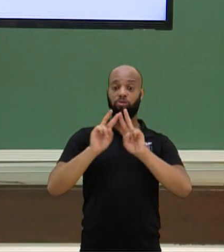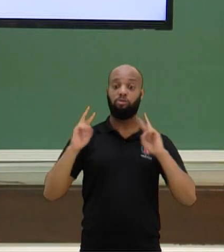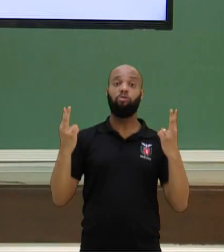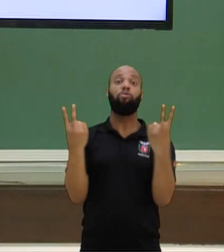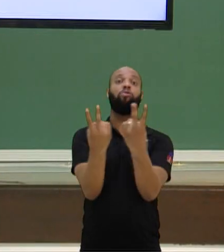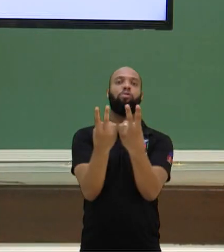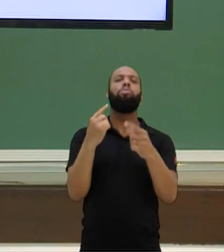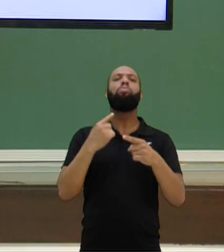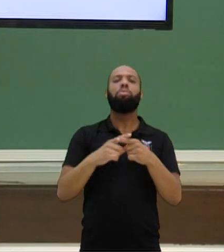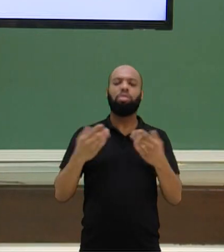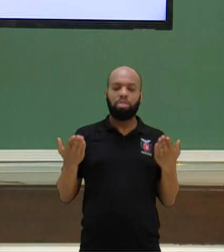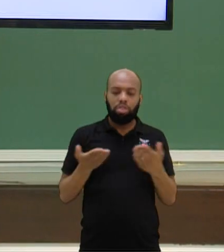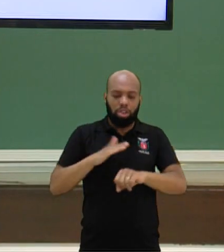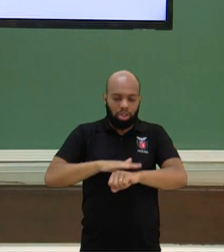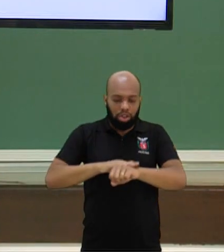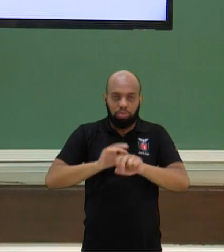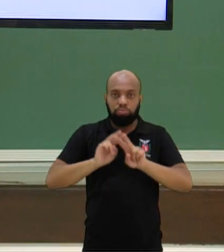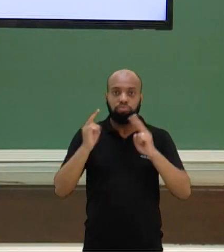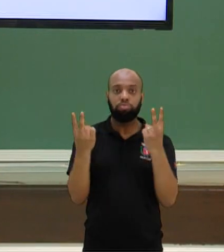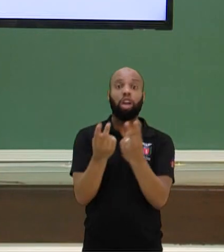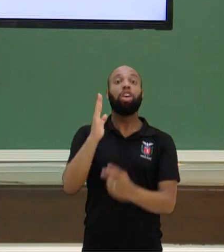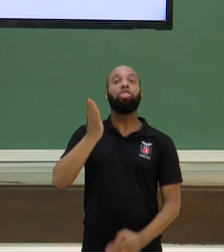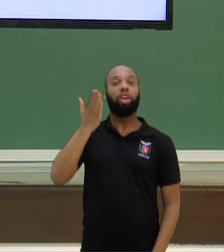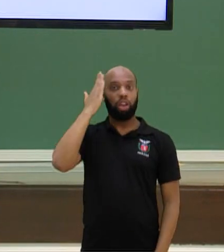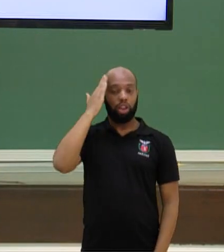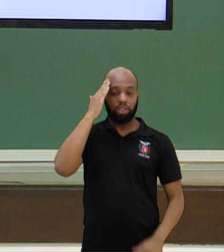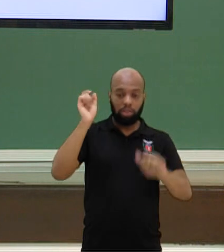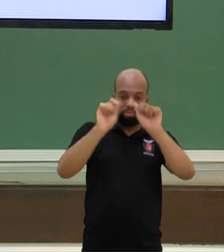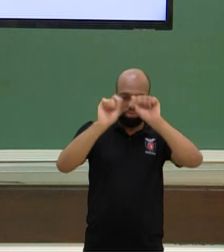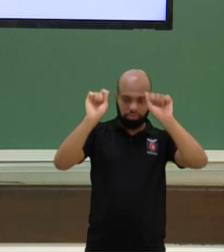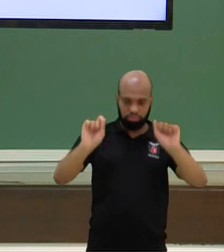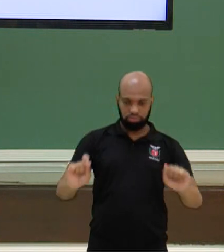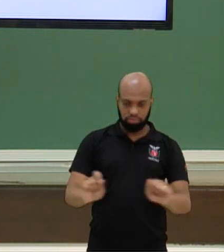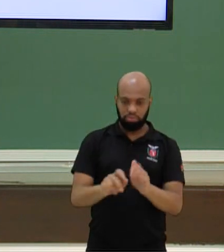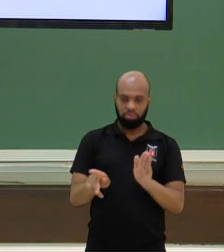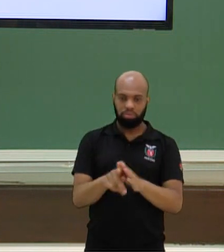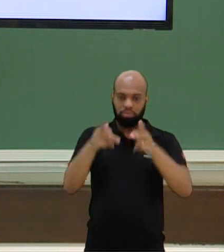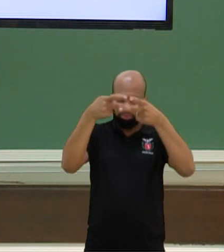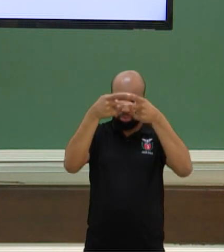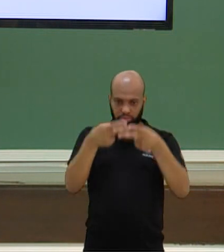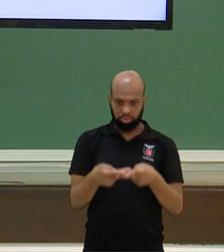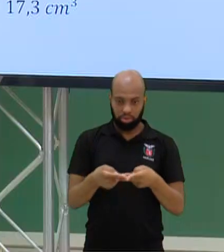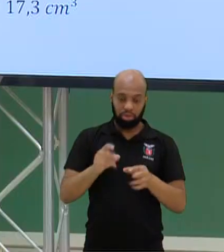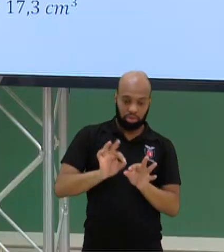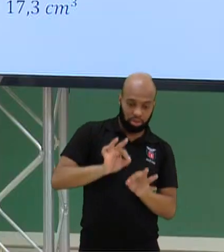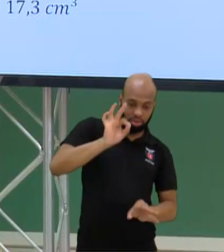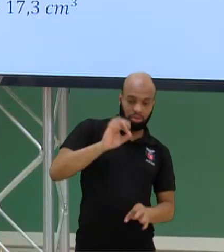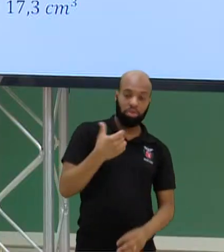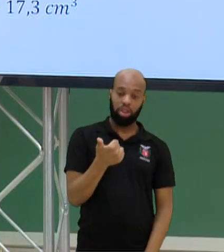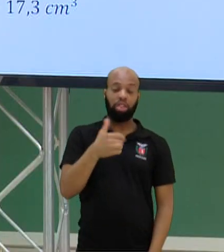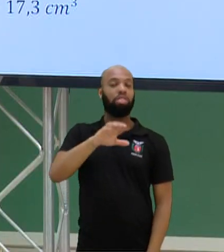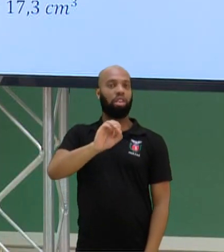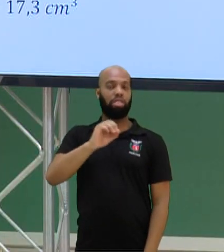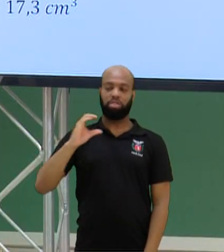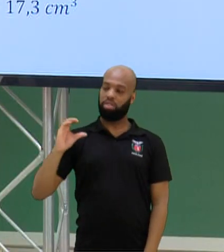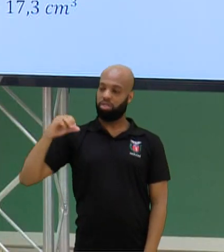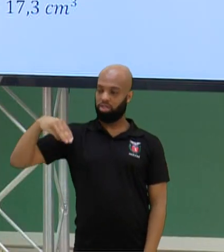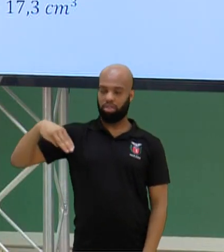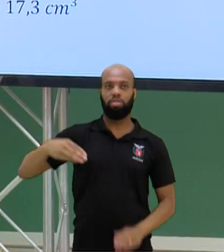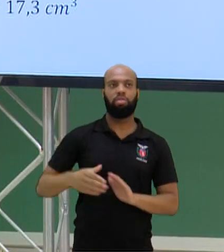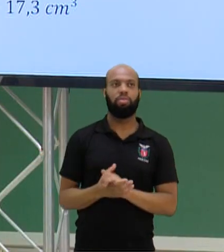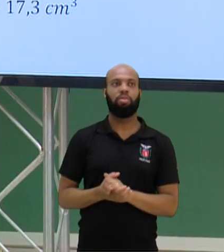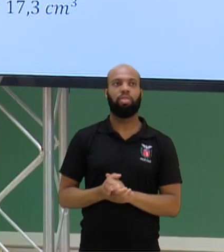agora o volume? Porque agora eu já tenho a área da base e também tenho a altura. Olhem lá a altura. A altura é 10 centímetros, tá bom?